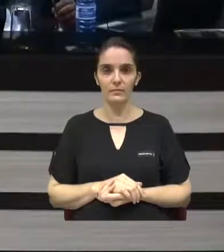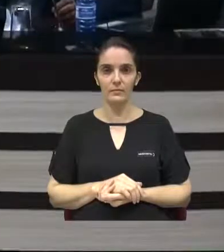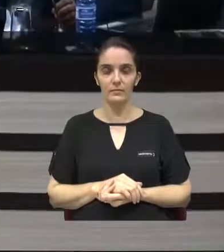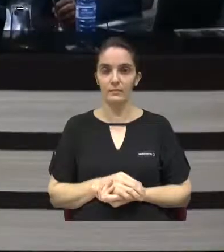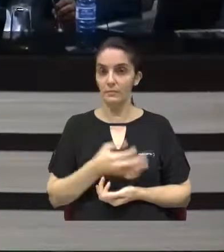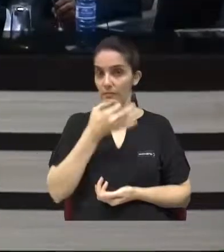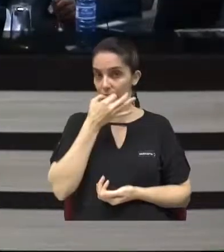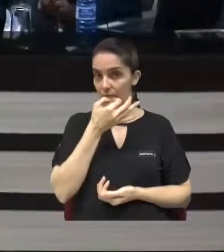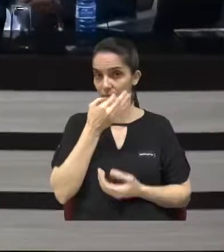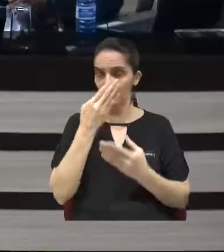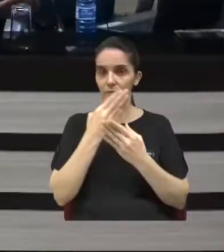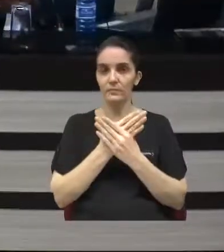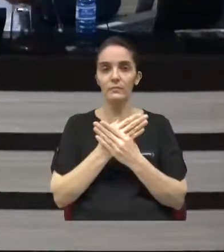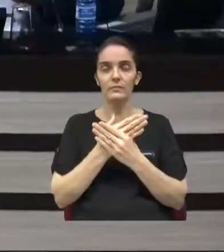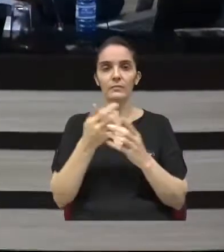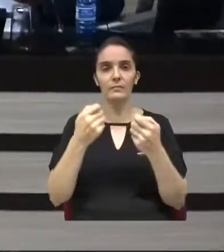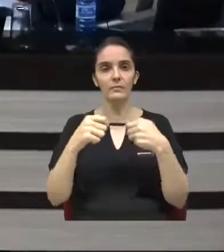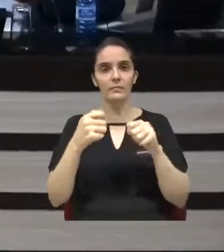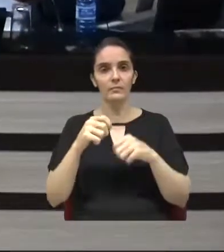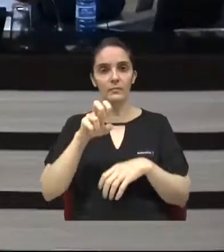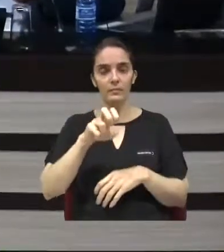Parecer, processo administrativo